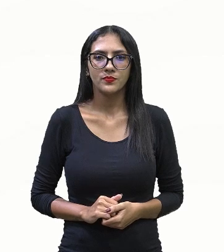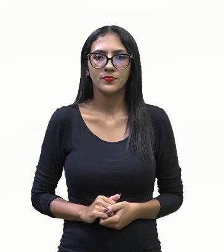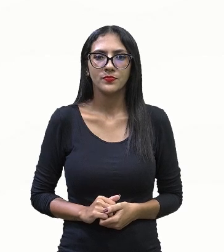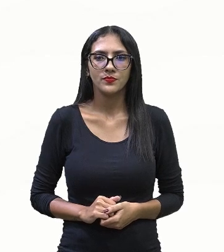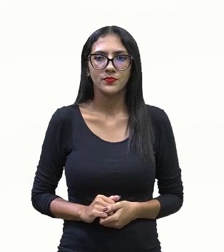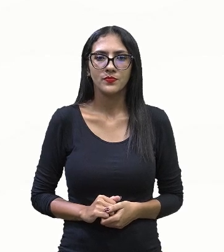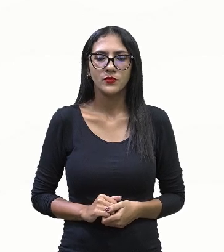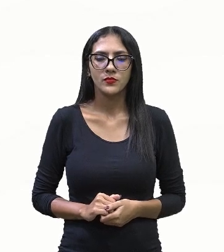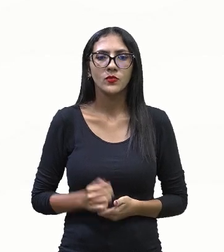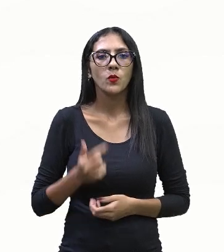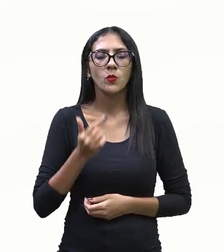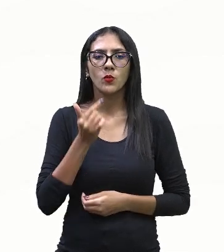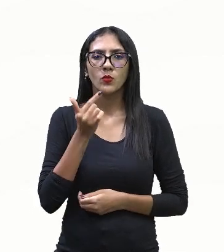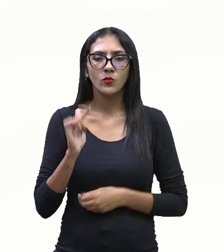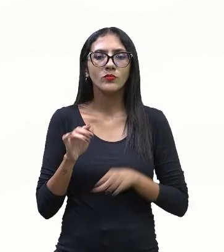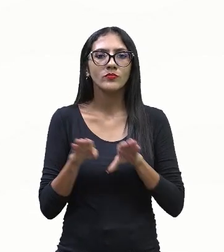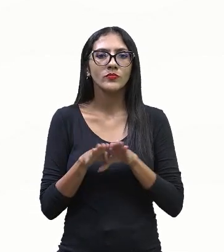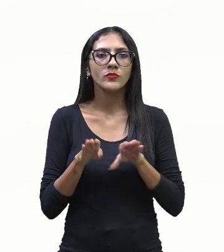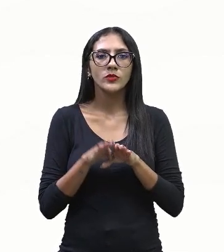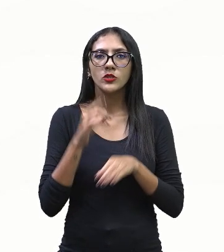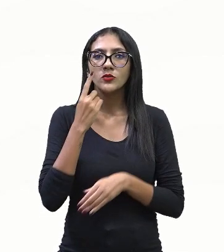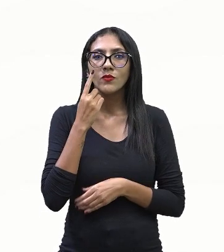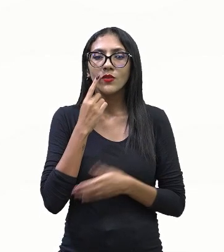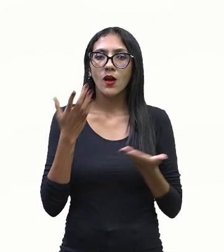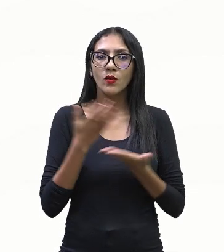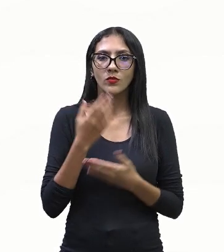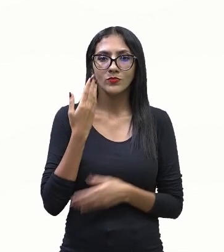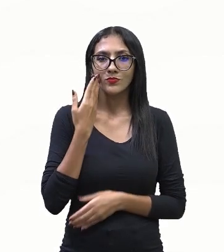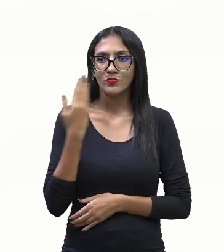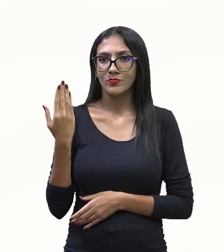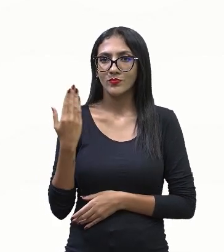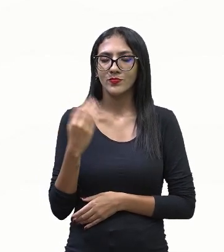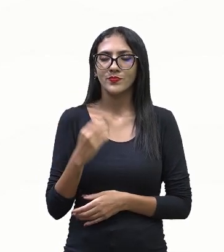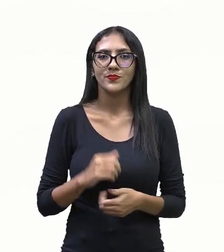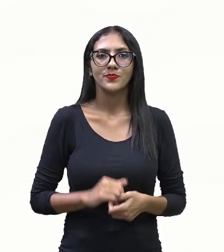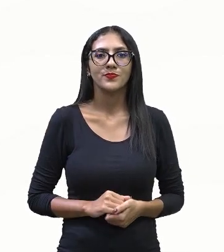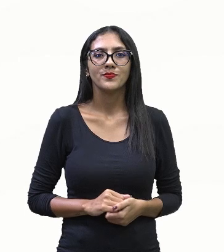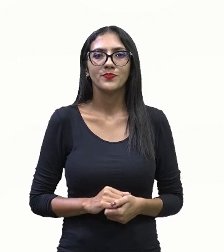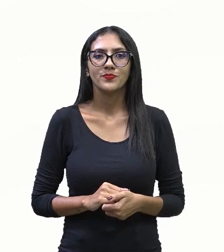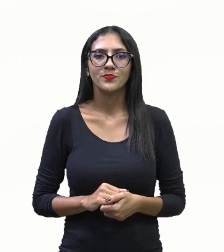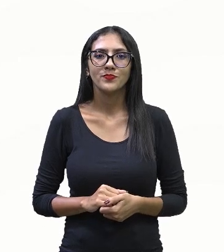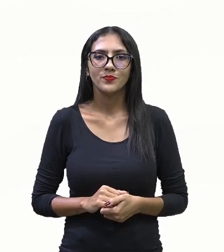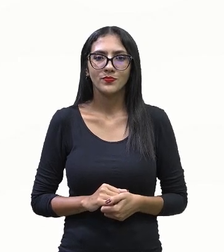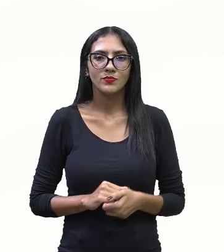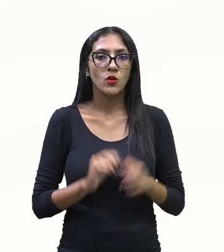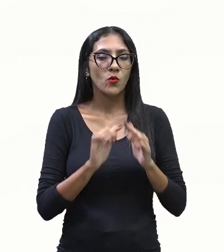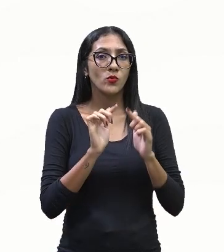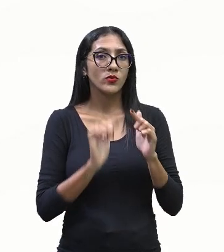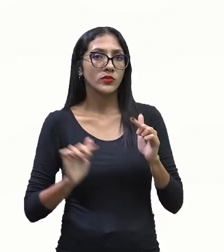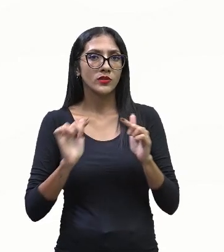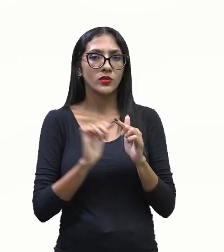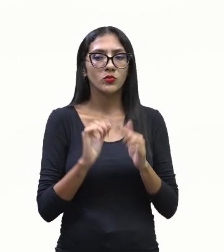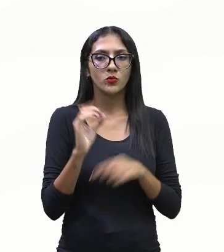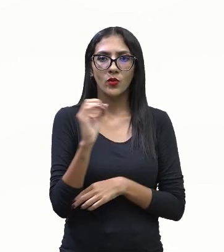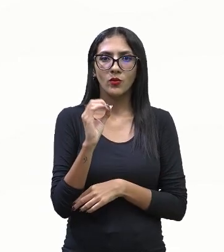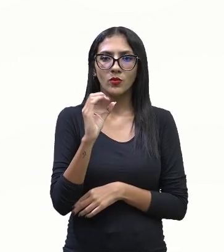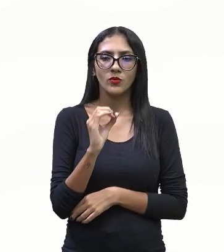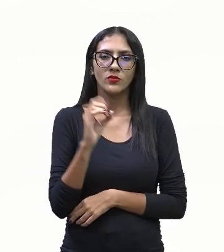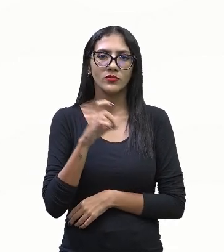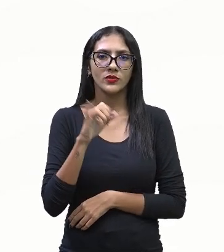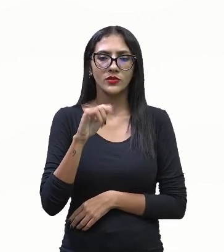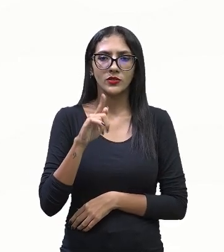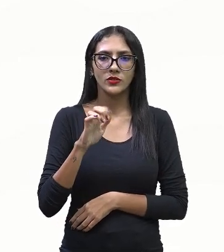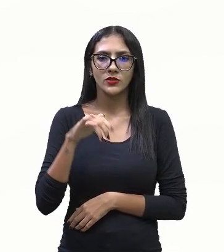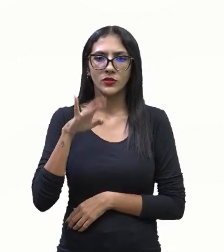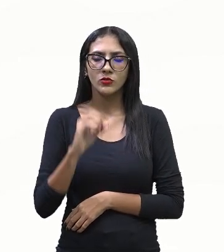ciclos biogeoquímicos, a gente vai falar do ciclo do oxigênio, olha só. O do oxigênio, ele garante